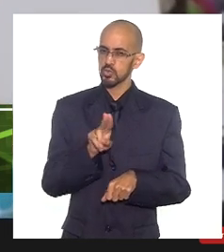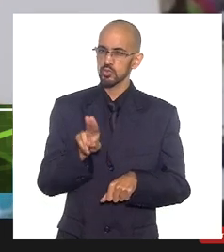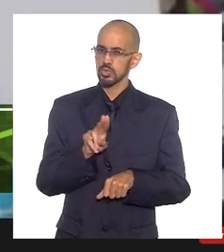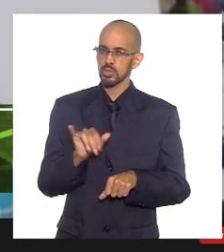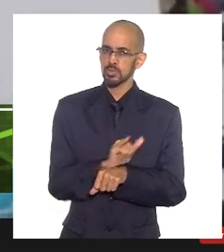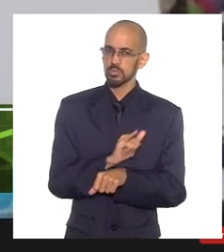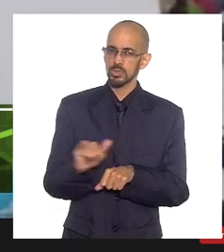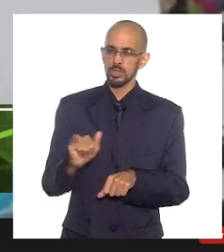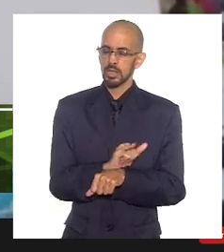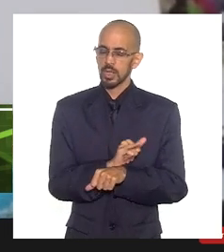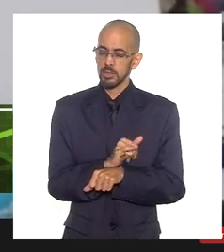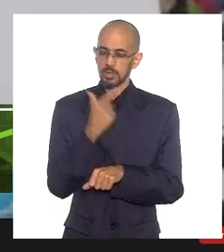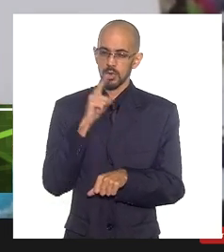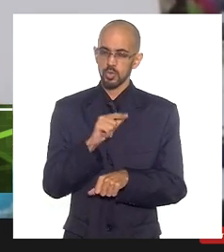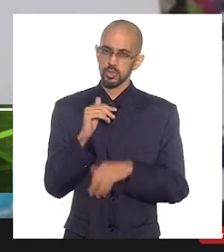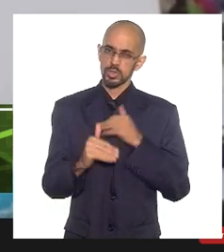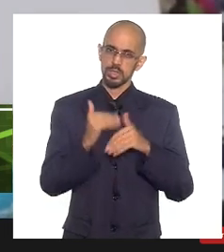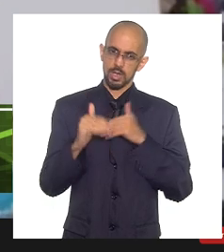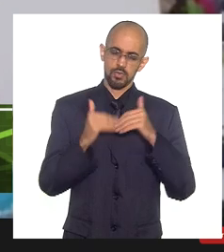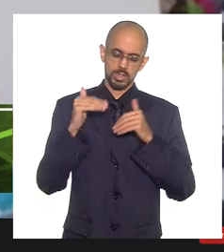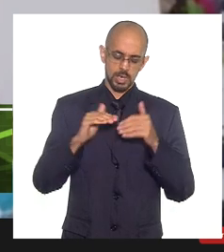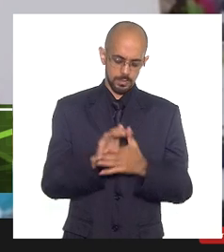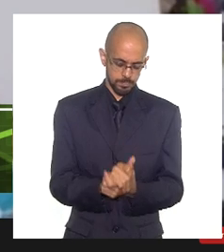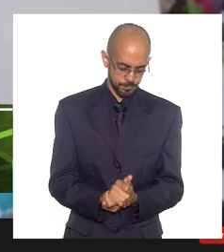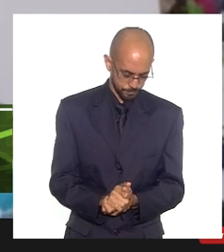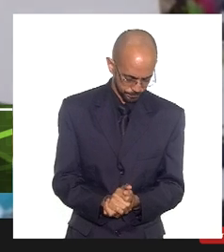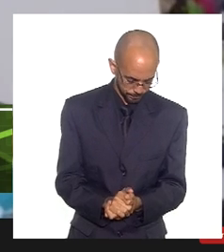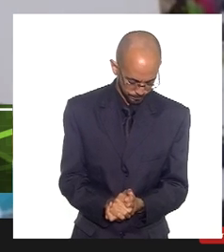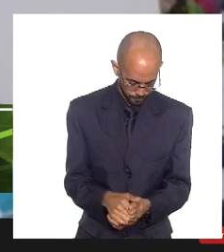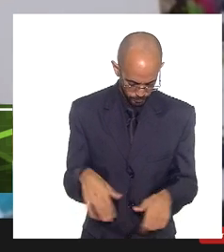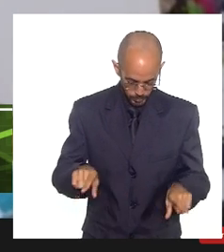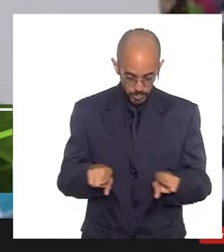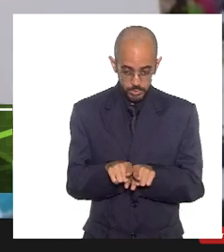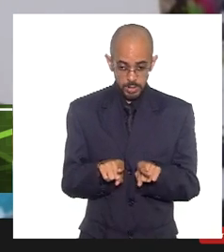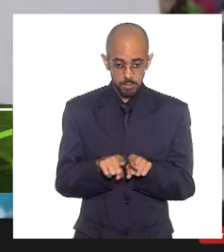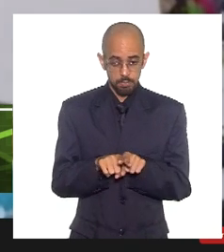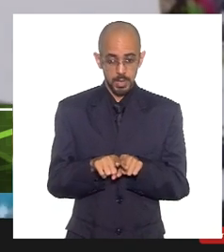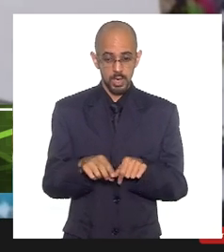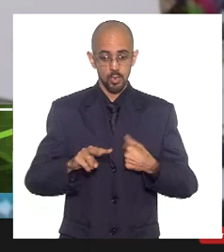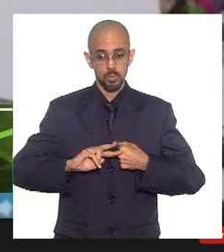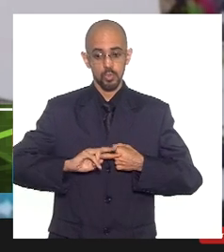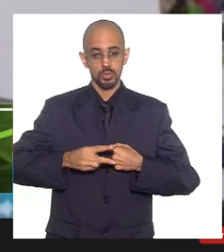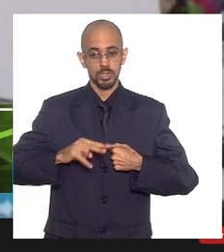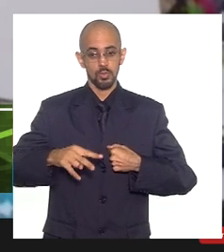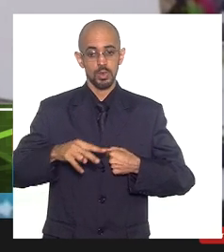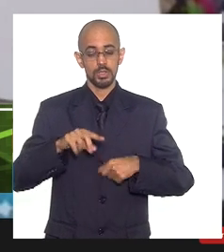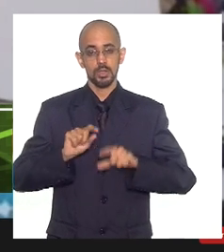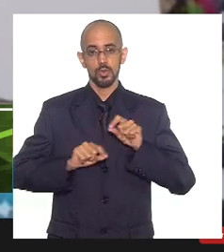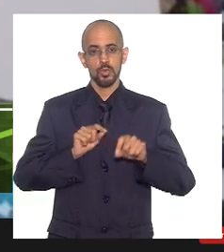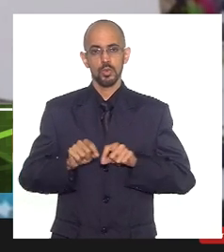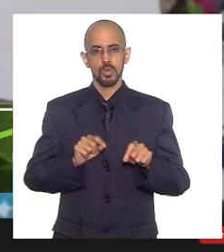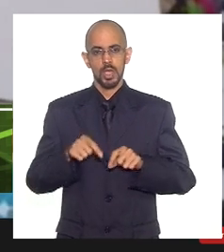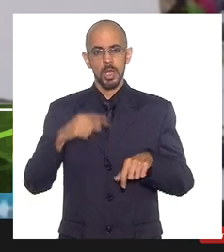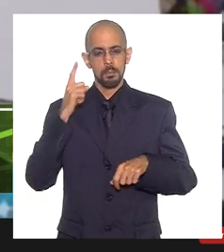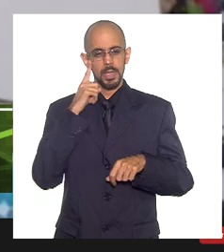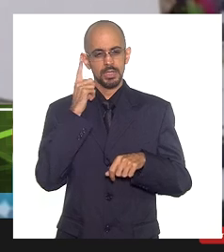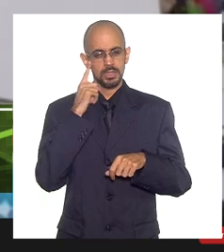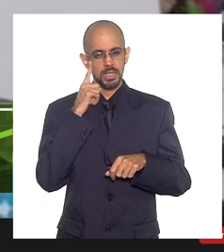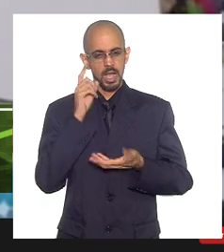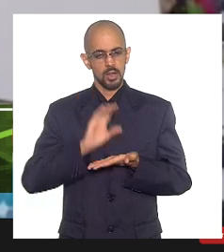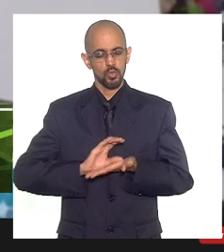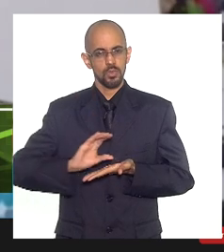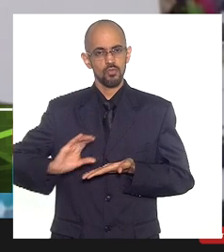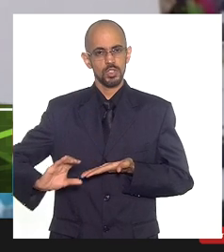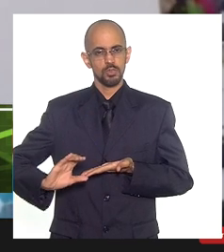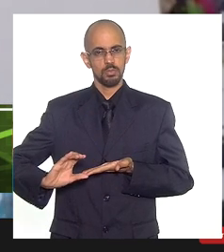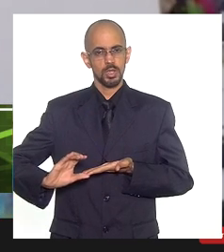para seguir e ainda como desdobramento disso pensar o investimento em produção de